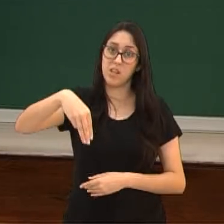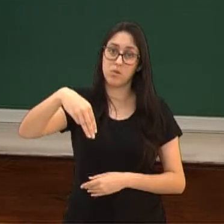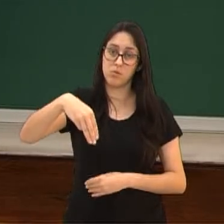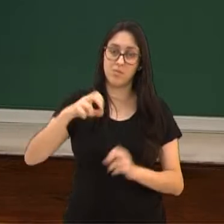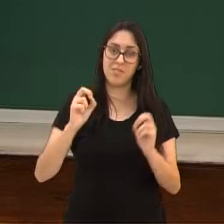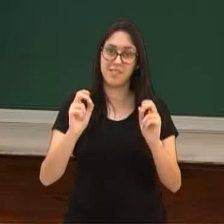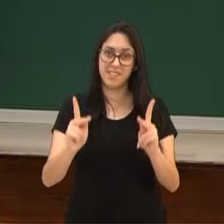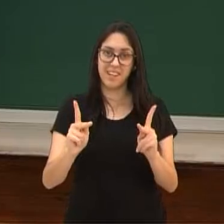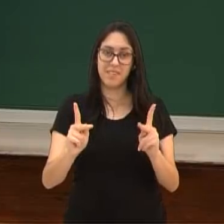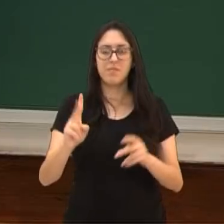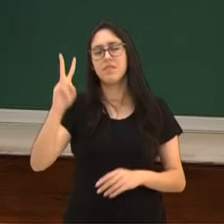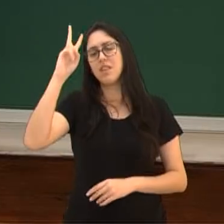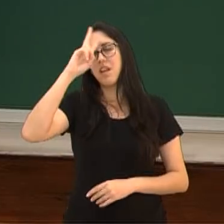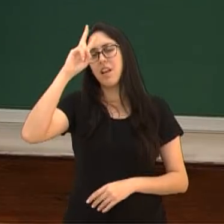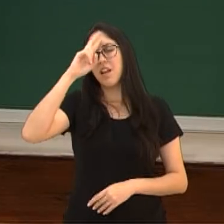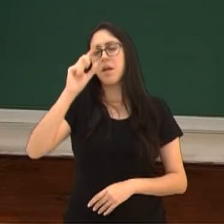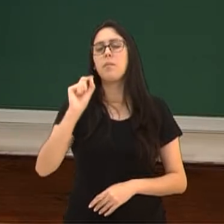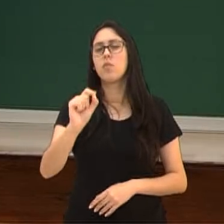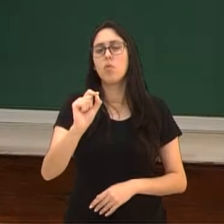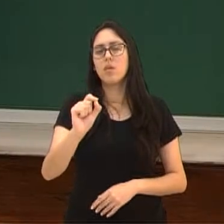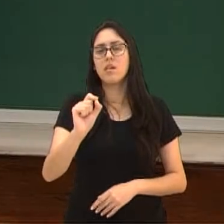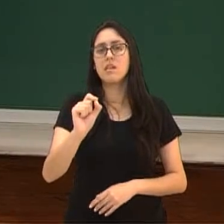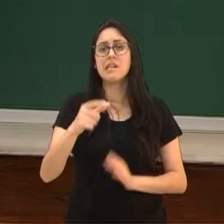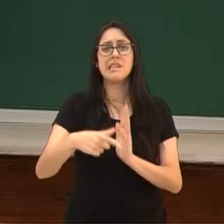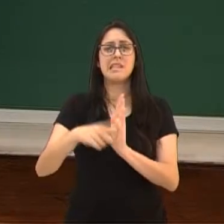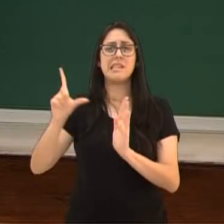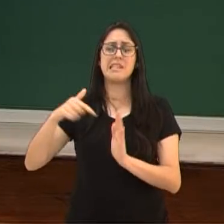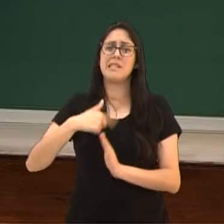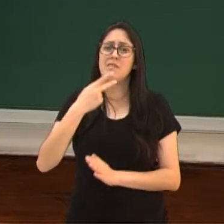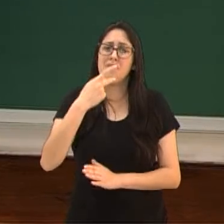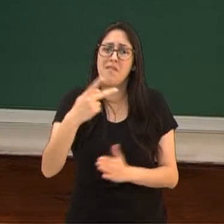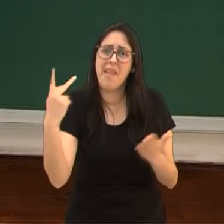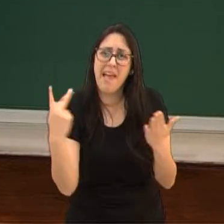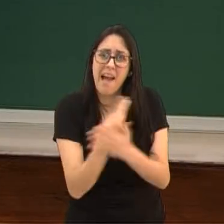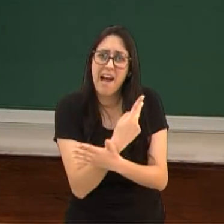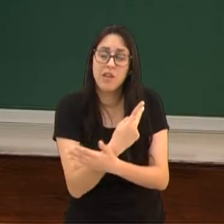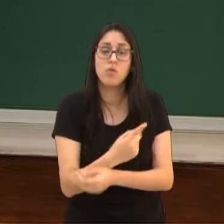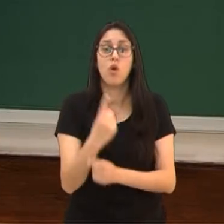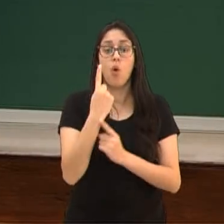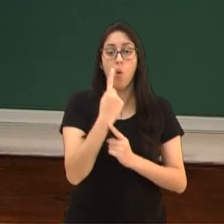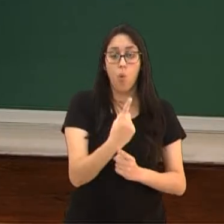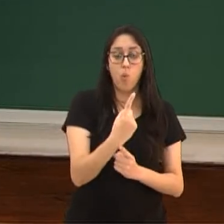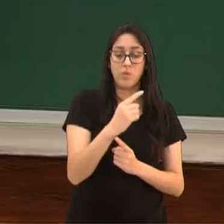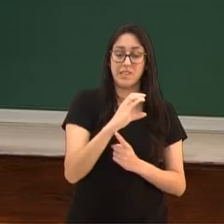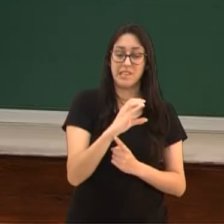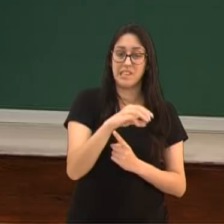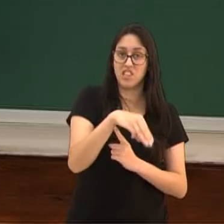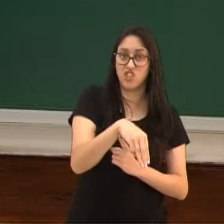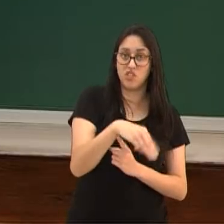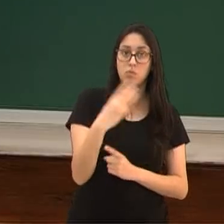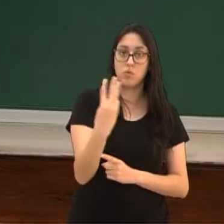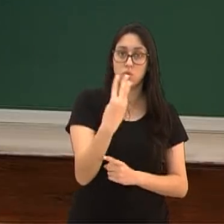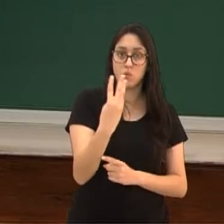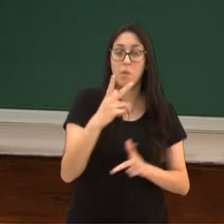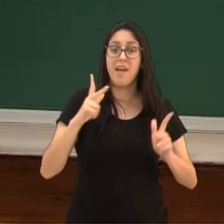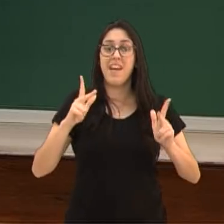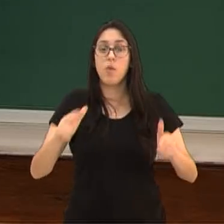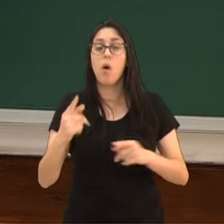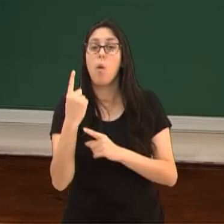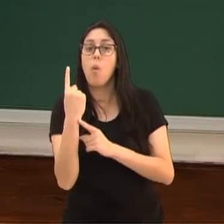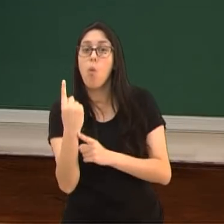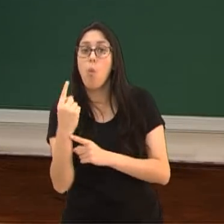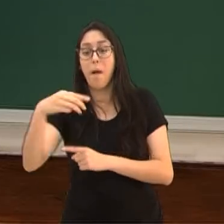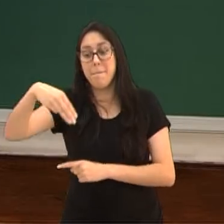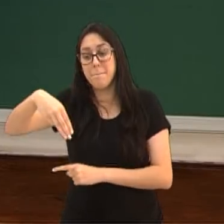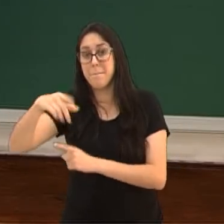ok? E lembrando que eu acabei, acho que falando errado, né? 1 centímetro cúbico é igual a 1